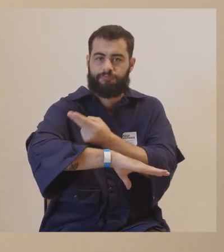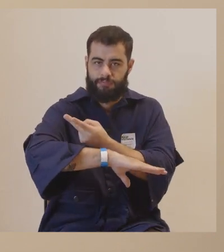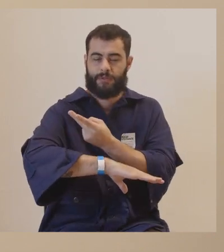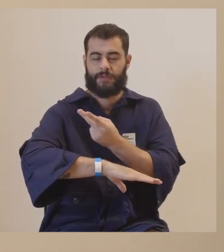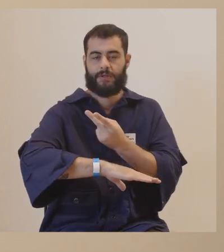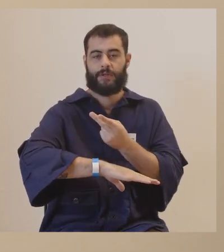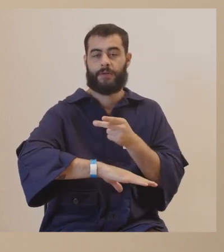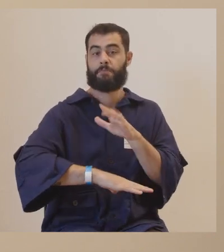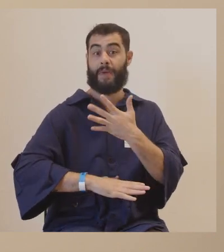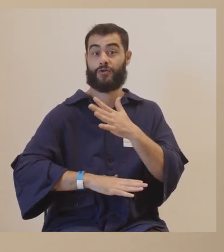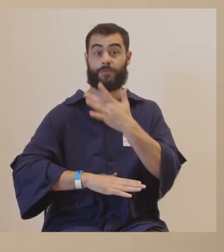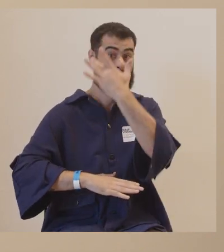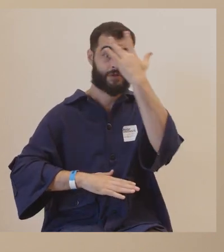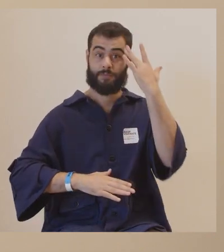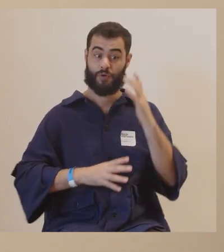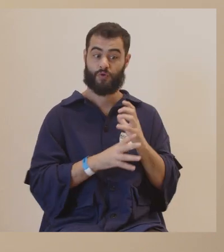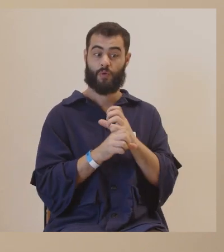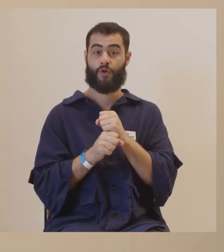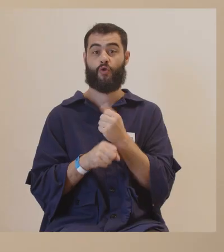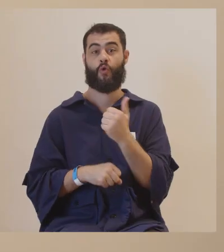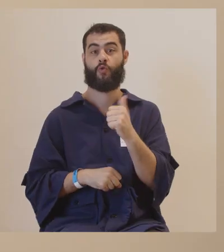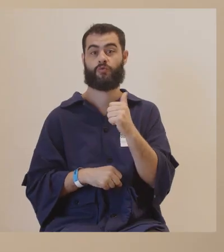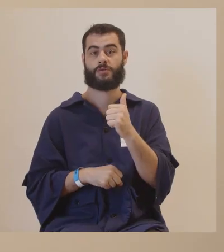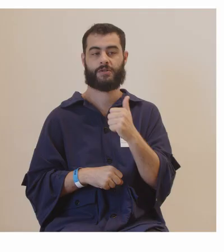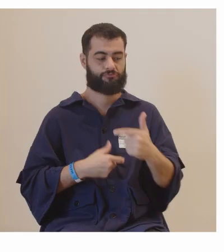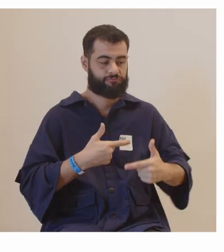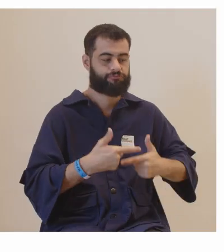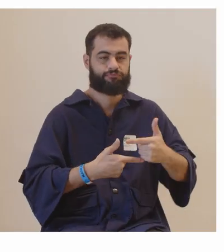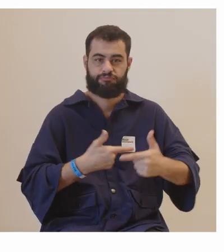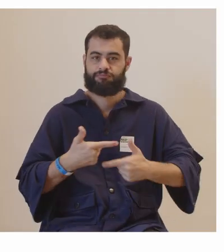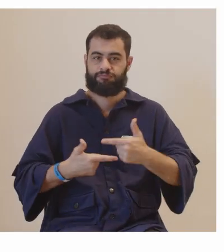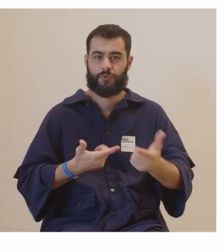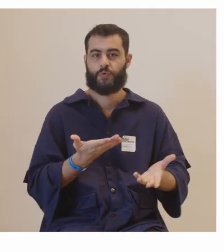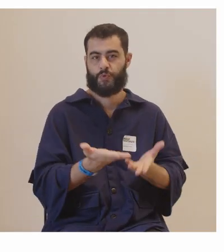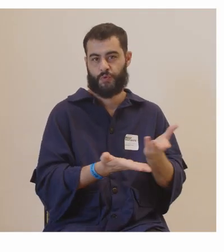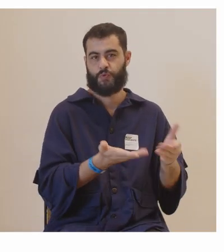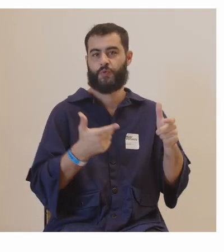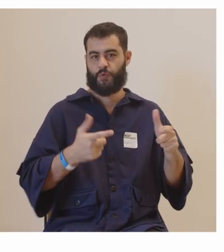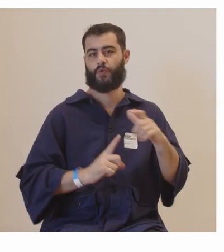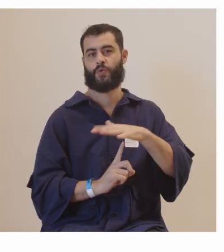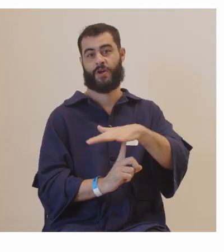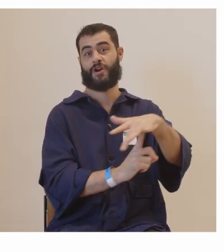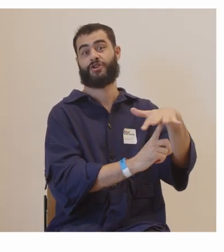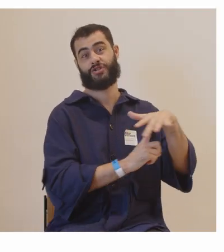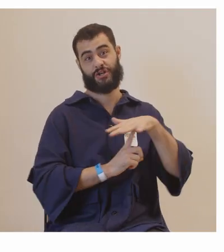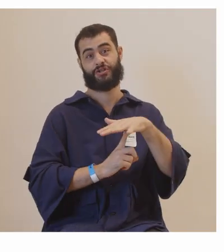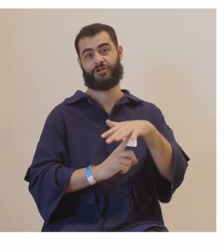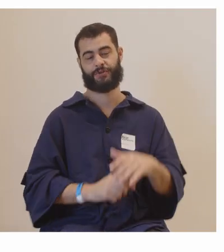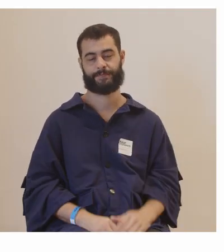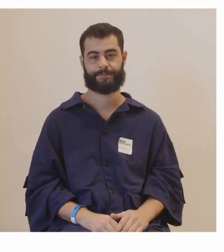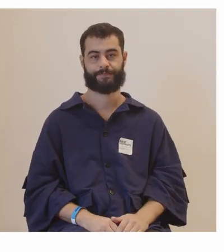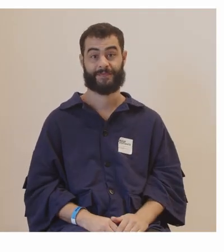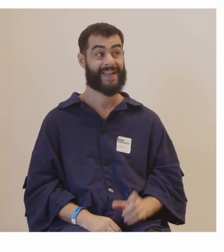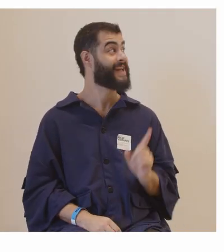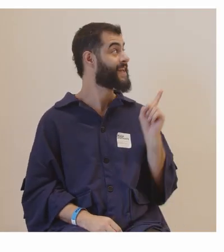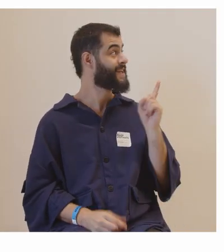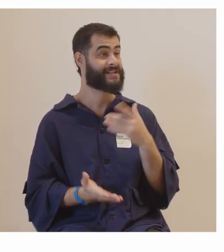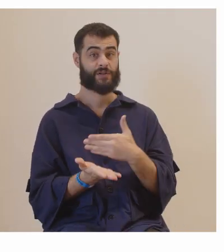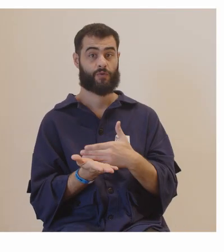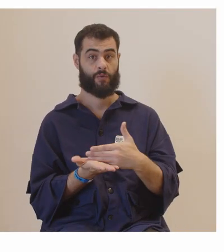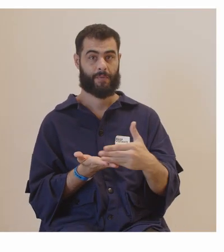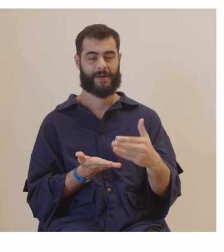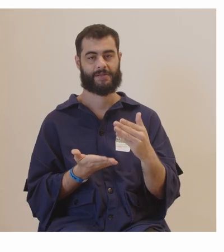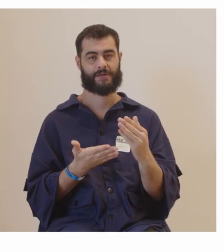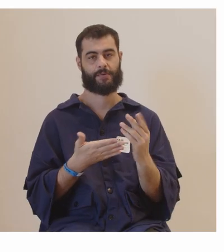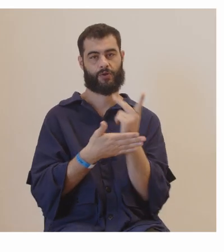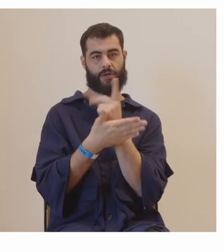Bom, e aí isso começa justamente com essas 2 pinturas, né?